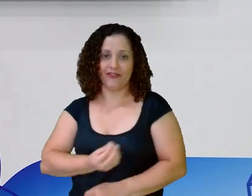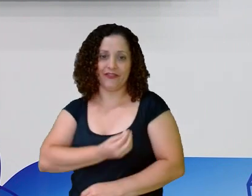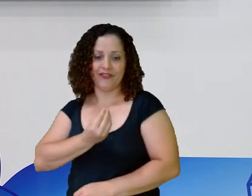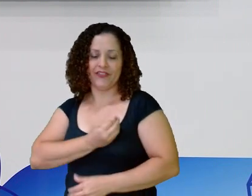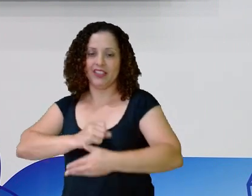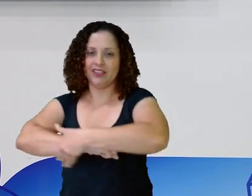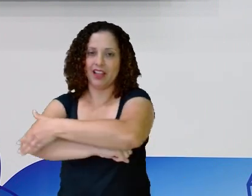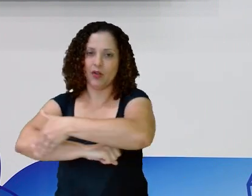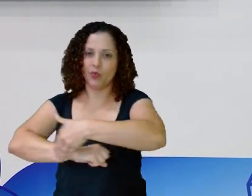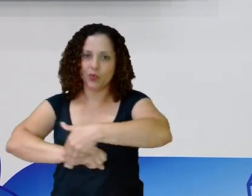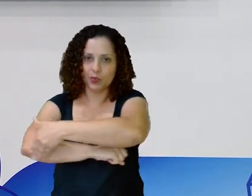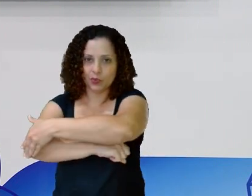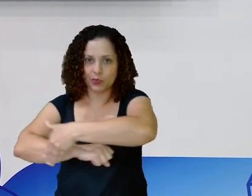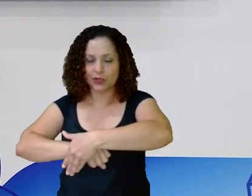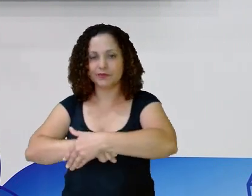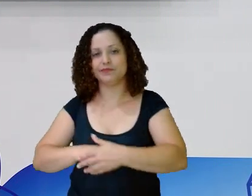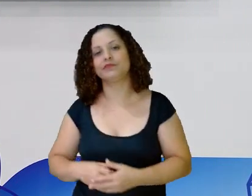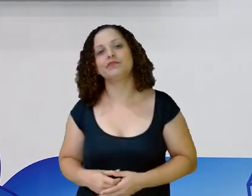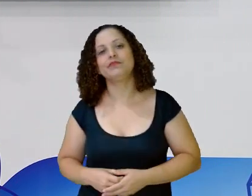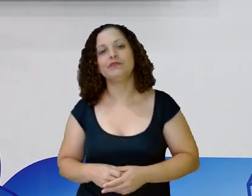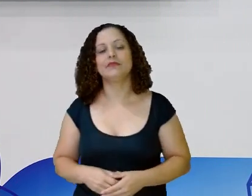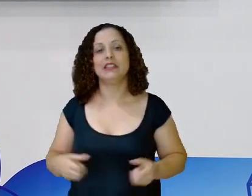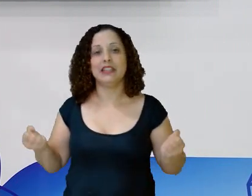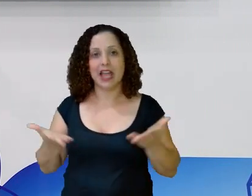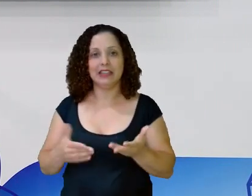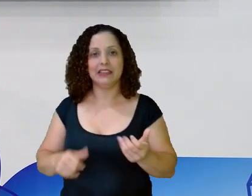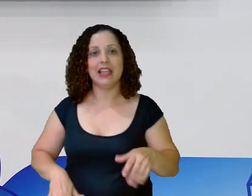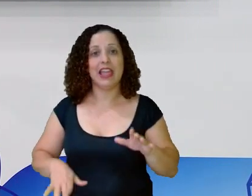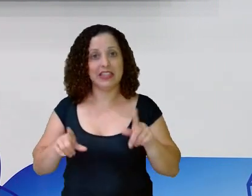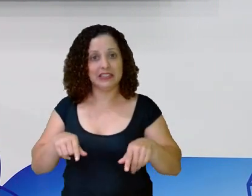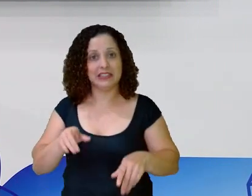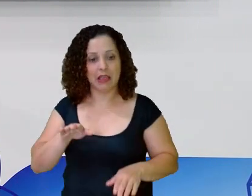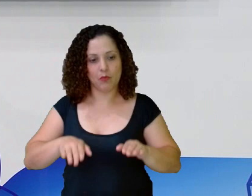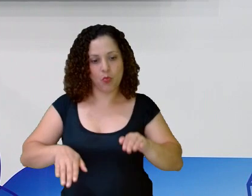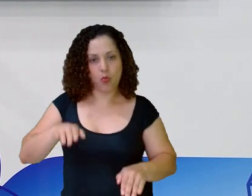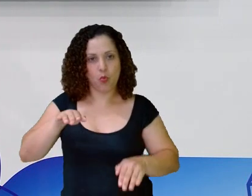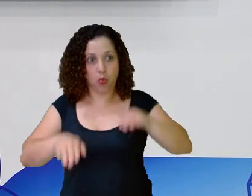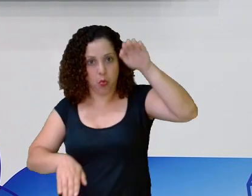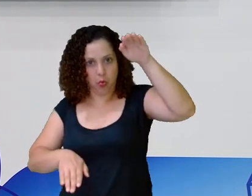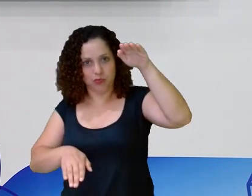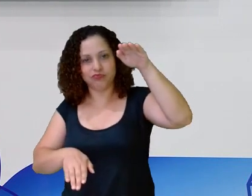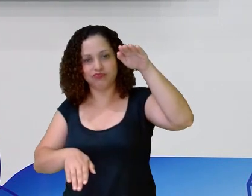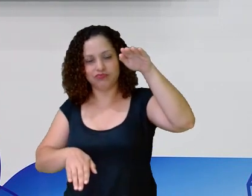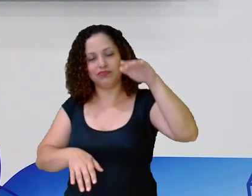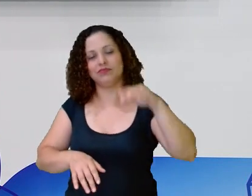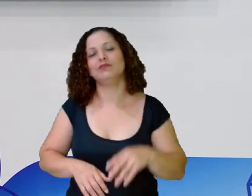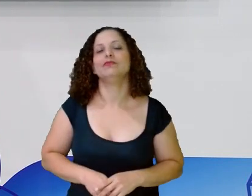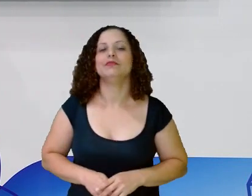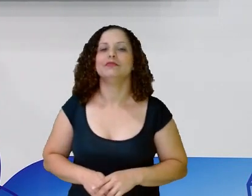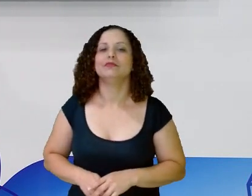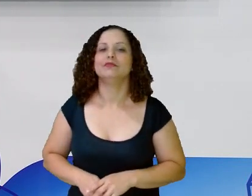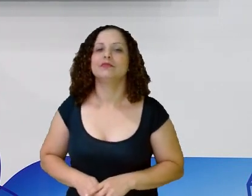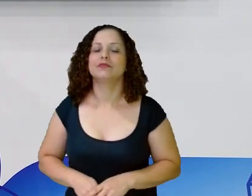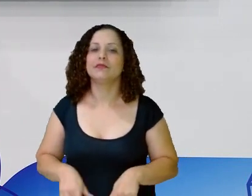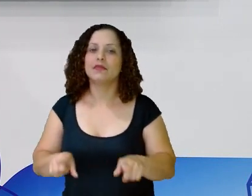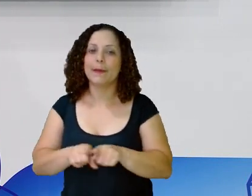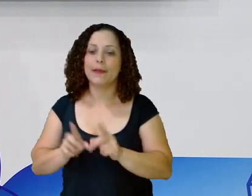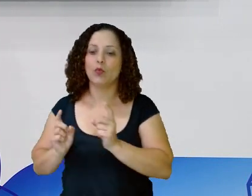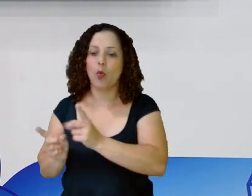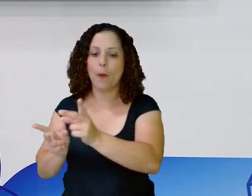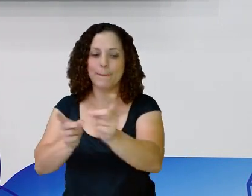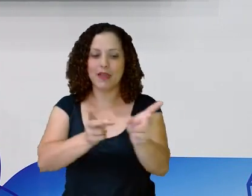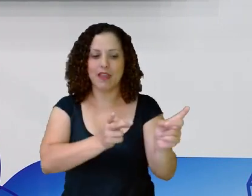aqui do centro do Recife. E a gente encontra essa desigualdade social também. E aí, quando eu penso no setor de comércio